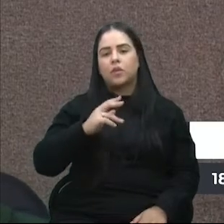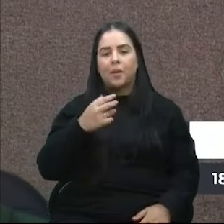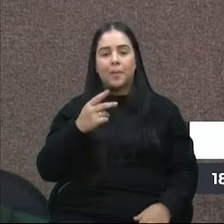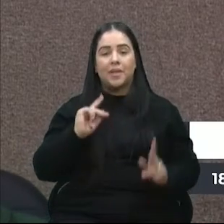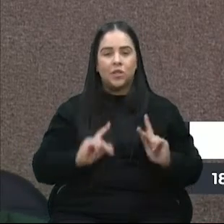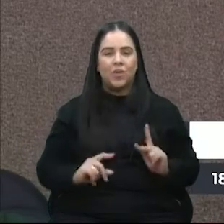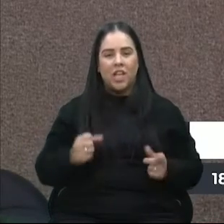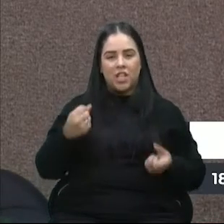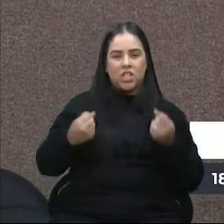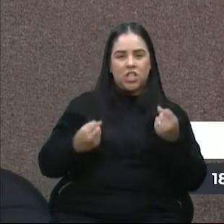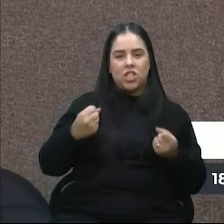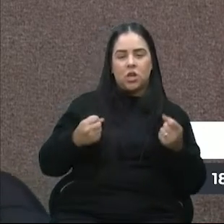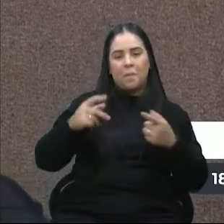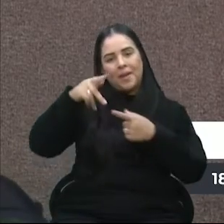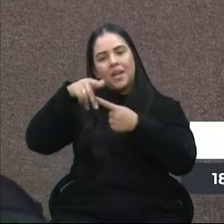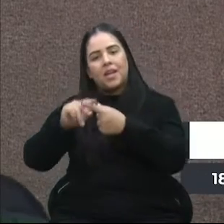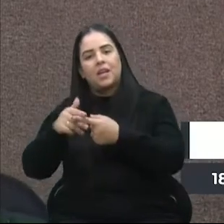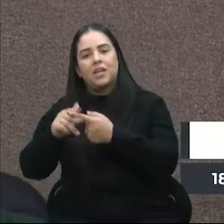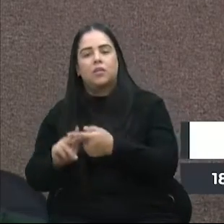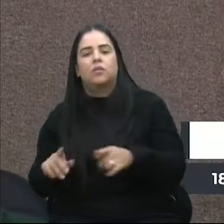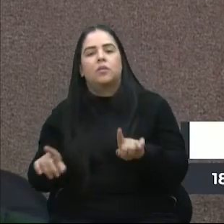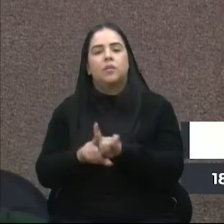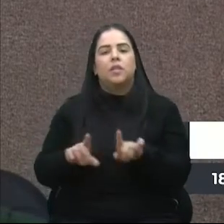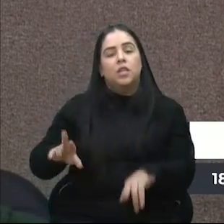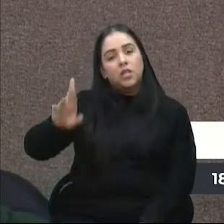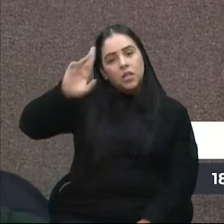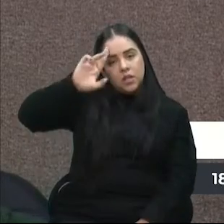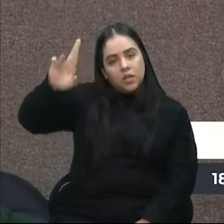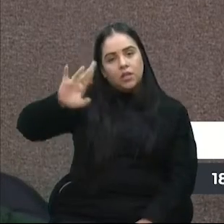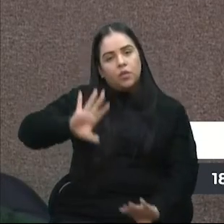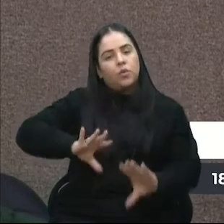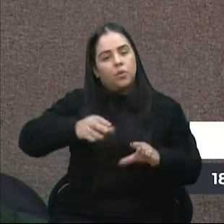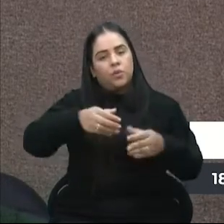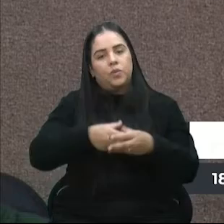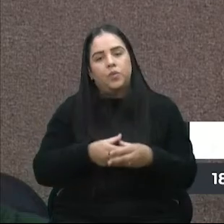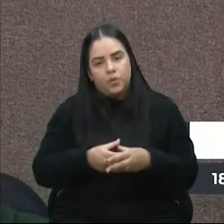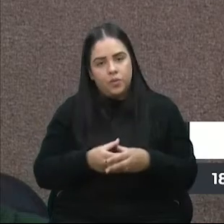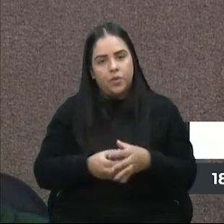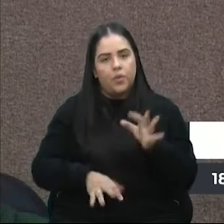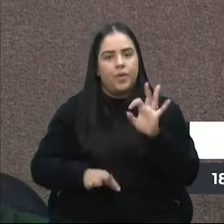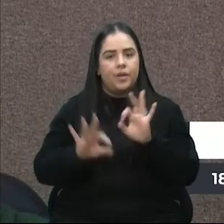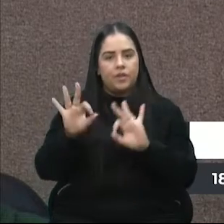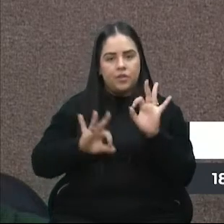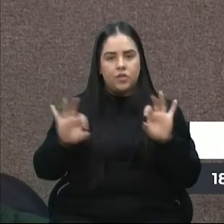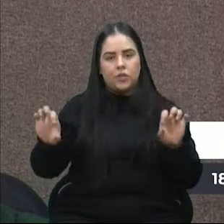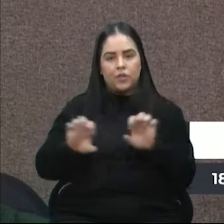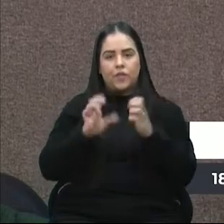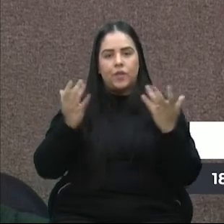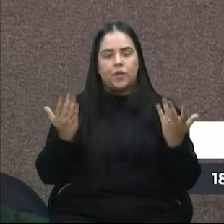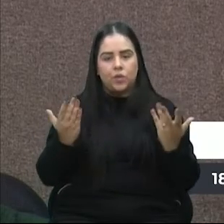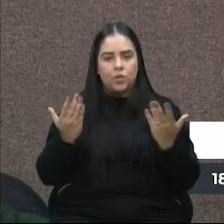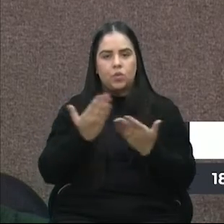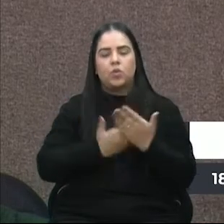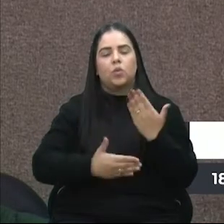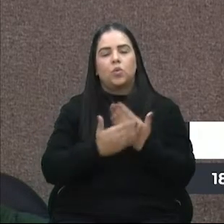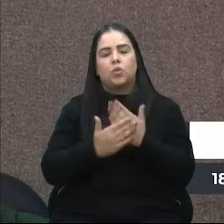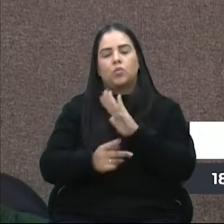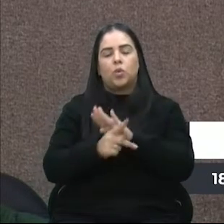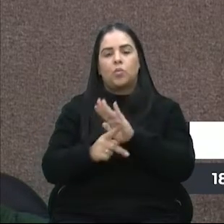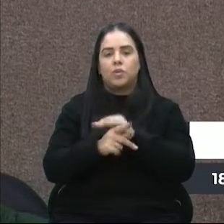pilotos, os mecânicos, chefes de equipes, organizadores de eventos, donos